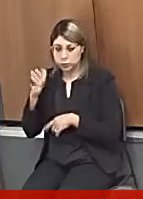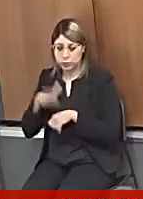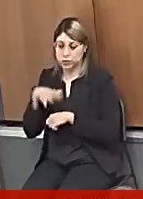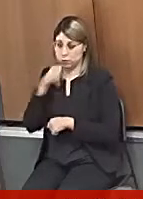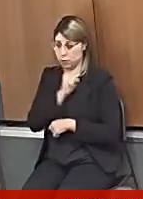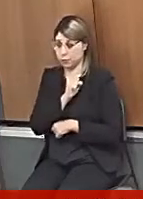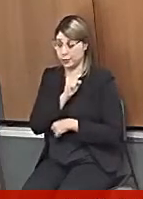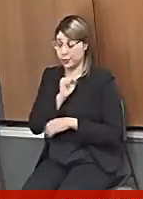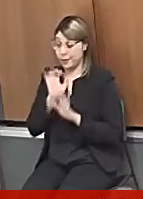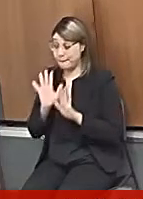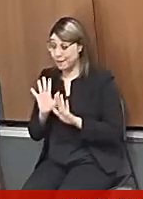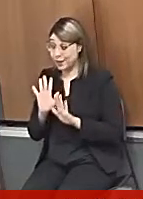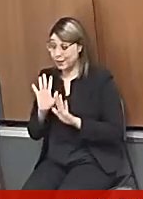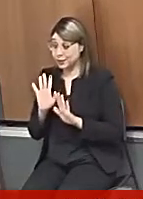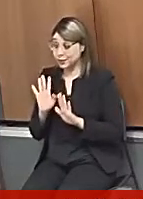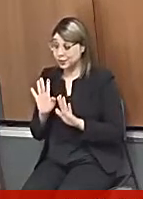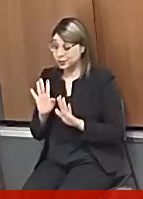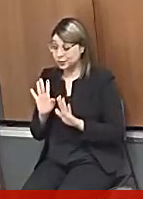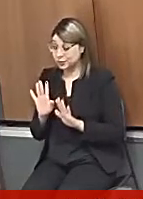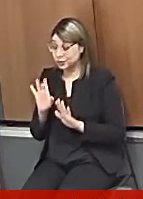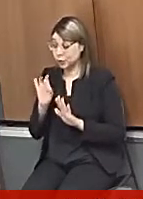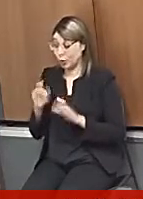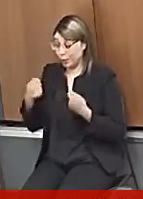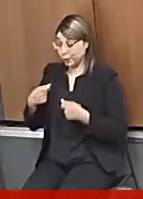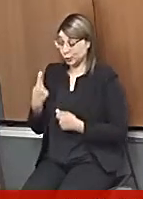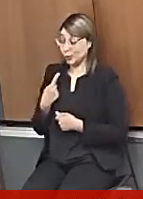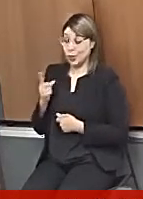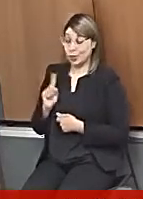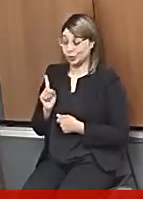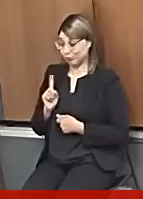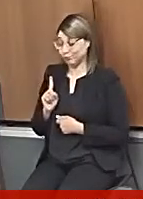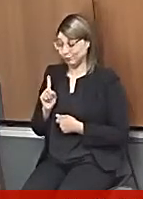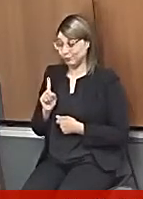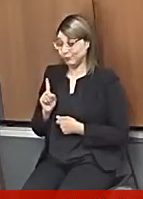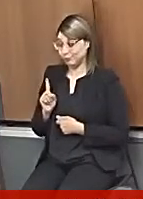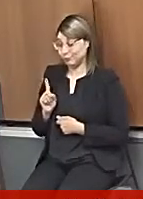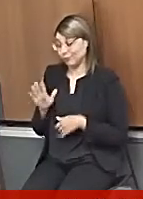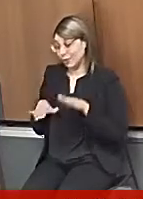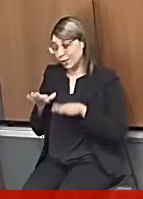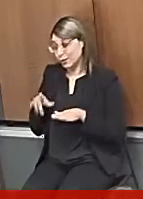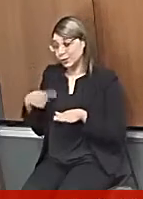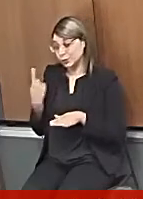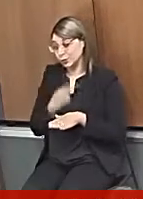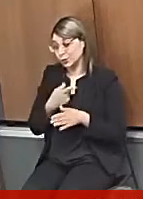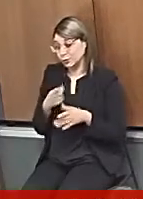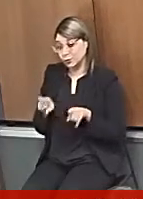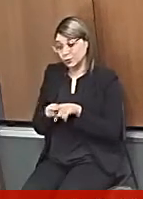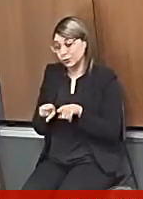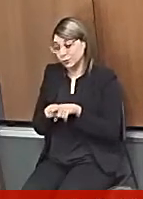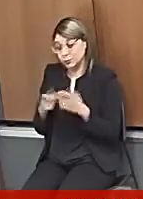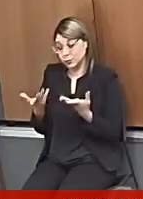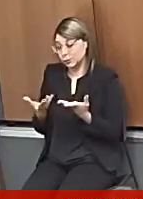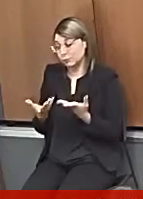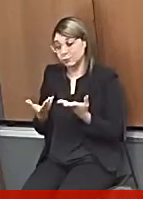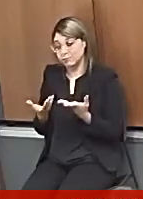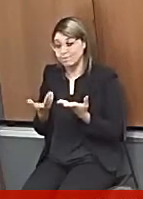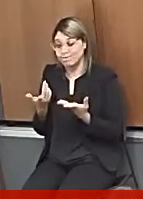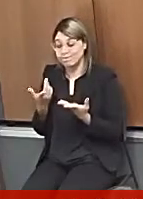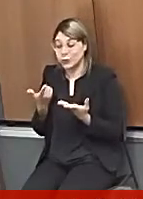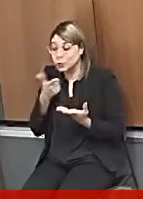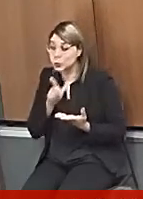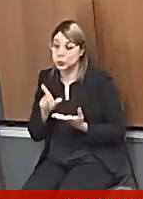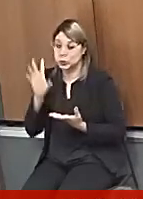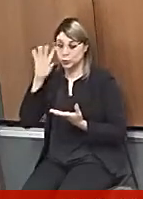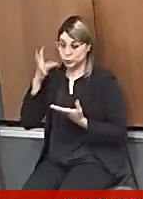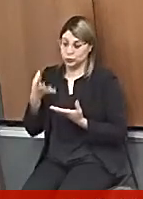mais rápido mas como não depende exclusivamente de nós então é às vezes também acabamos premiados um pouco é